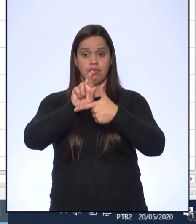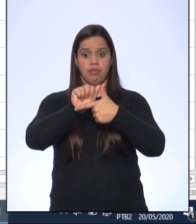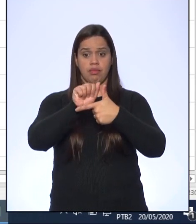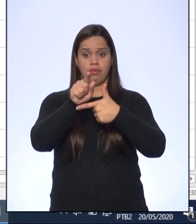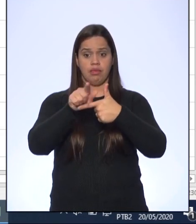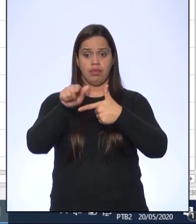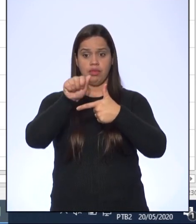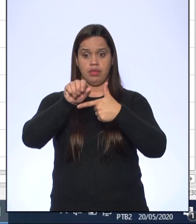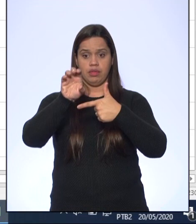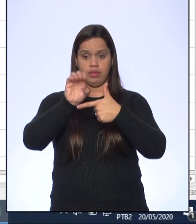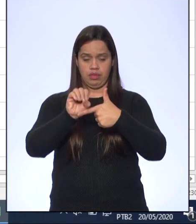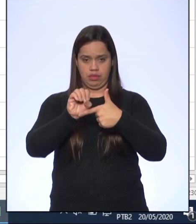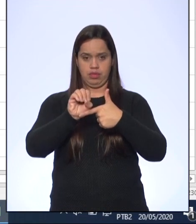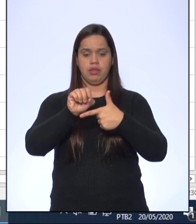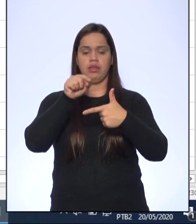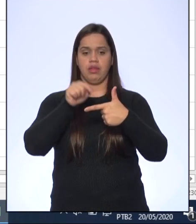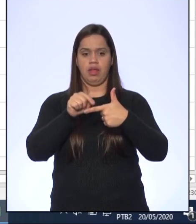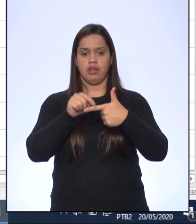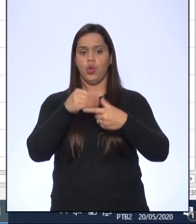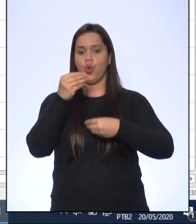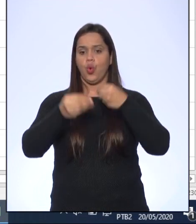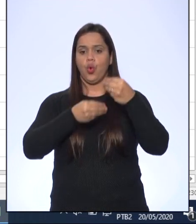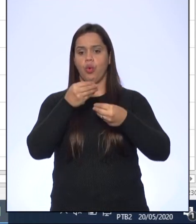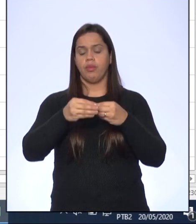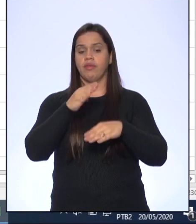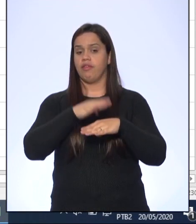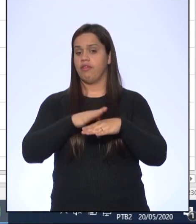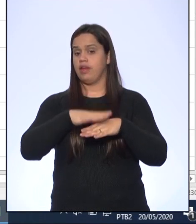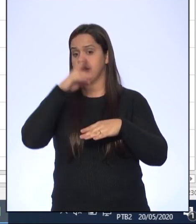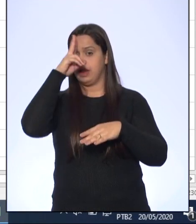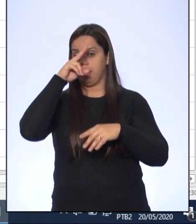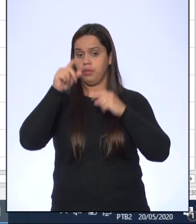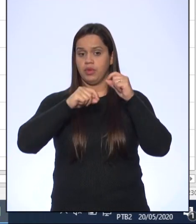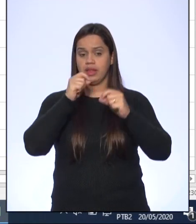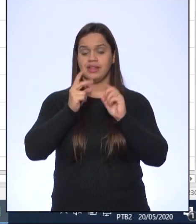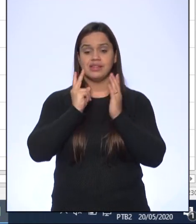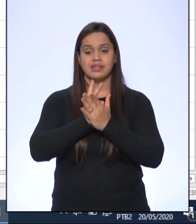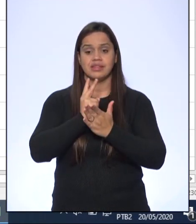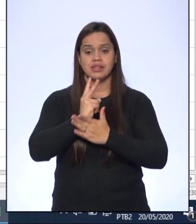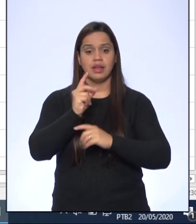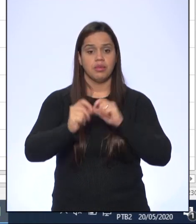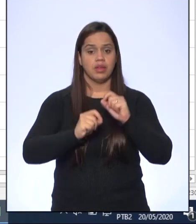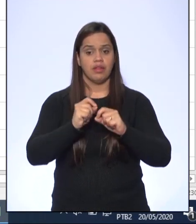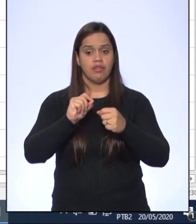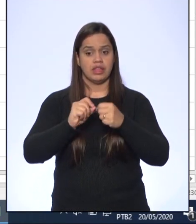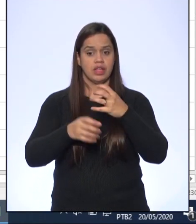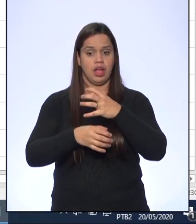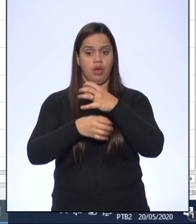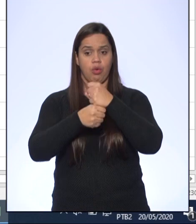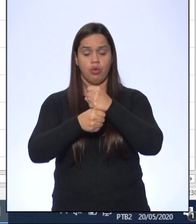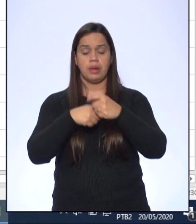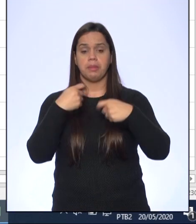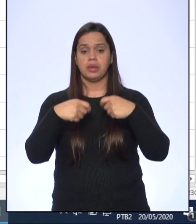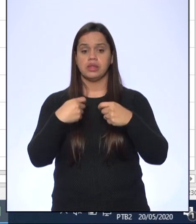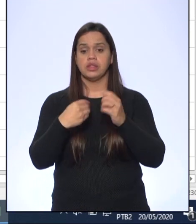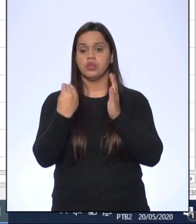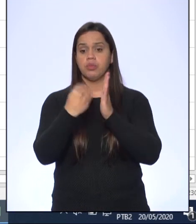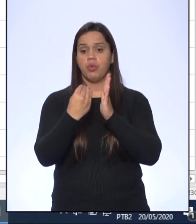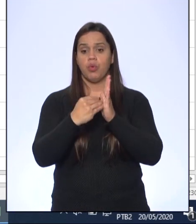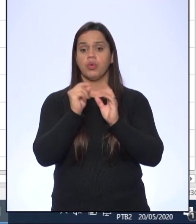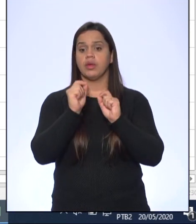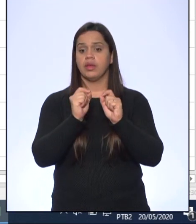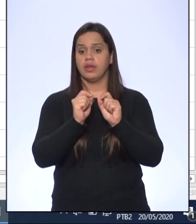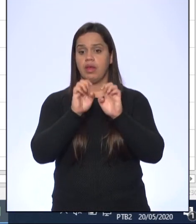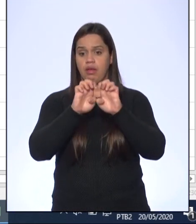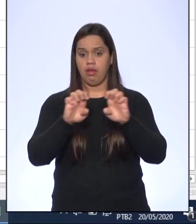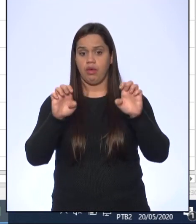o termo da razão. Como nós fazemos a razão? Lembrando, sempre para eu fazer uma conta, eu tenho que pôr igual primeiro. Então